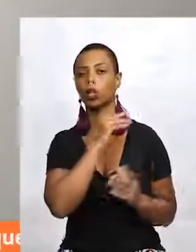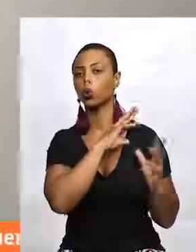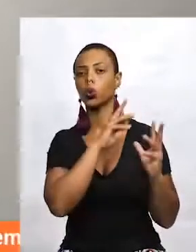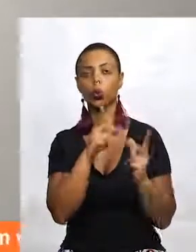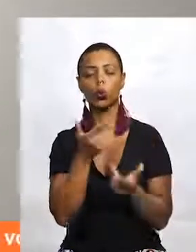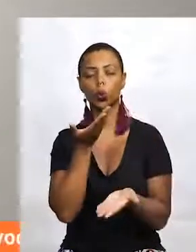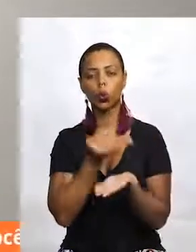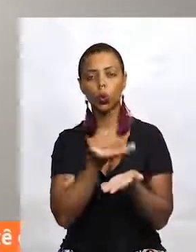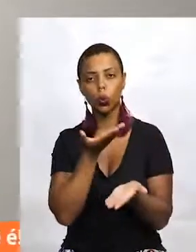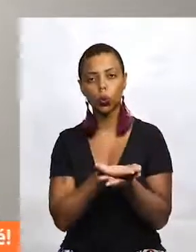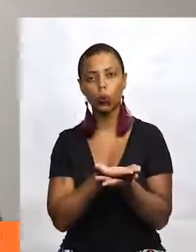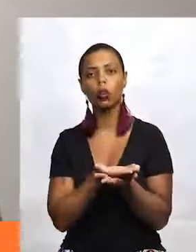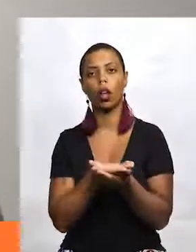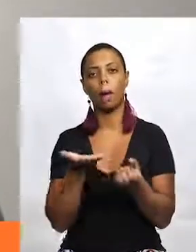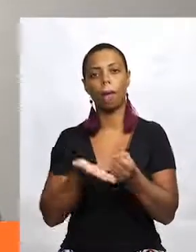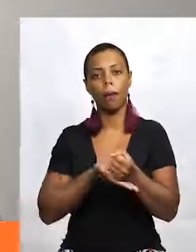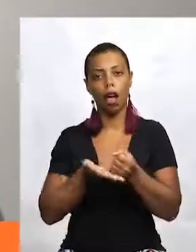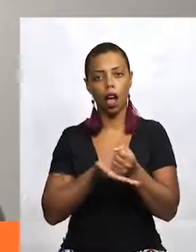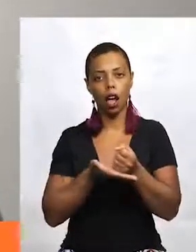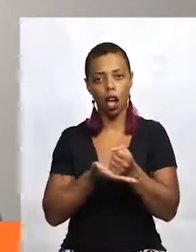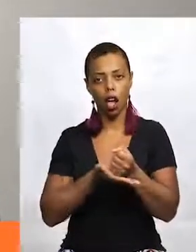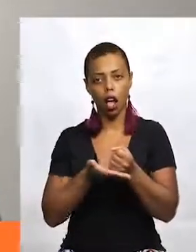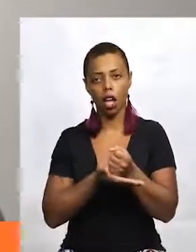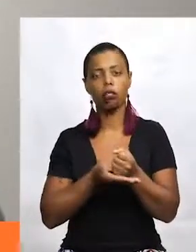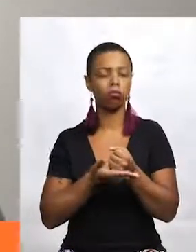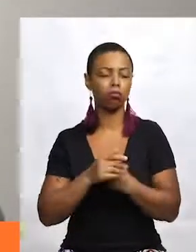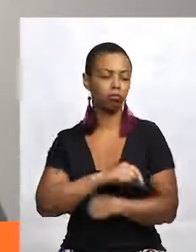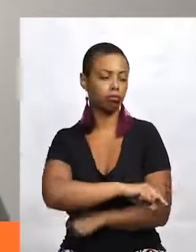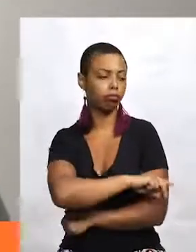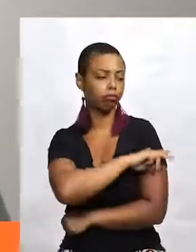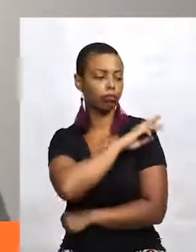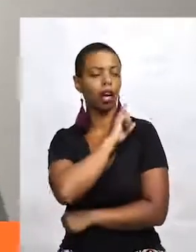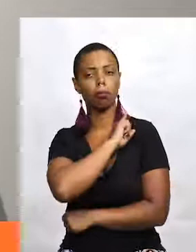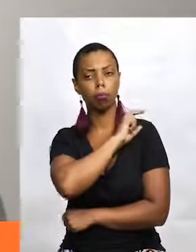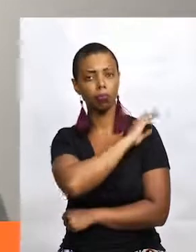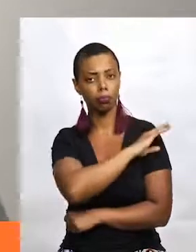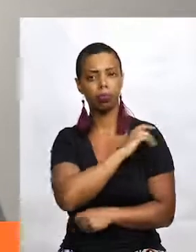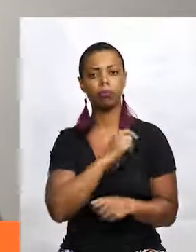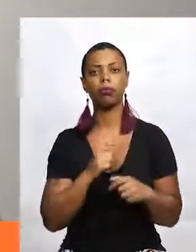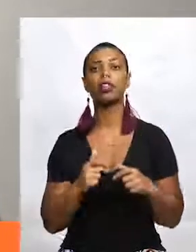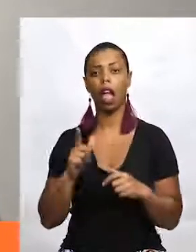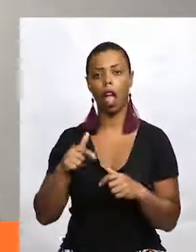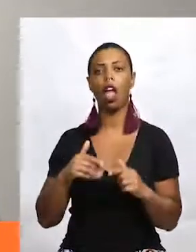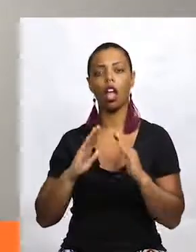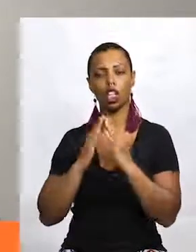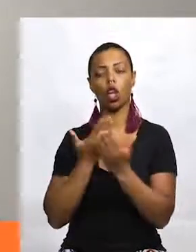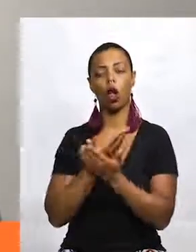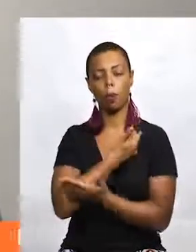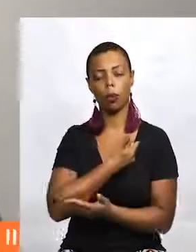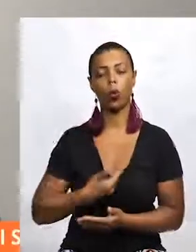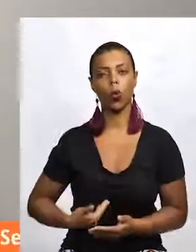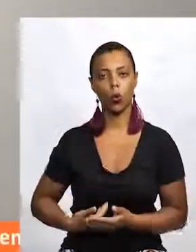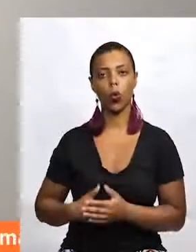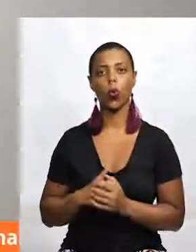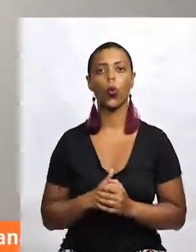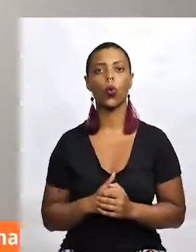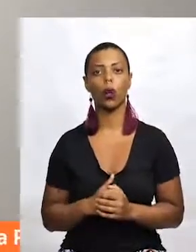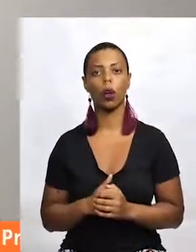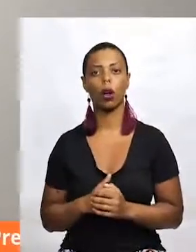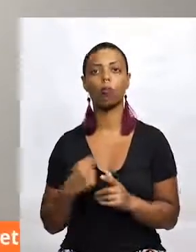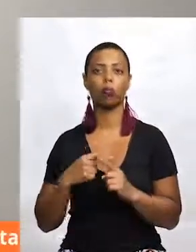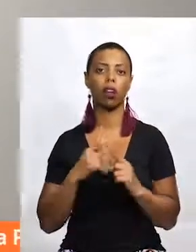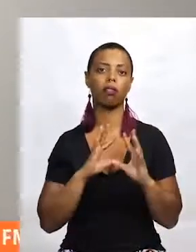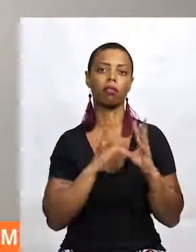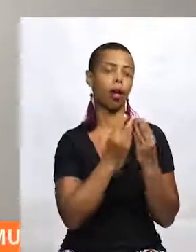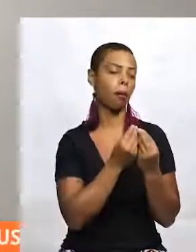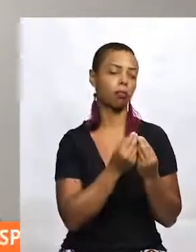ensino básico, fundamental e médio, na rede pública, né? A minha família era